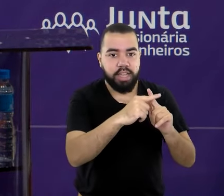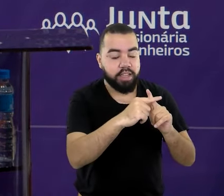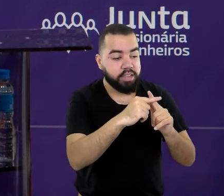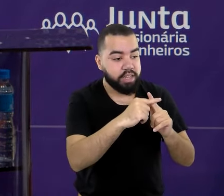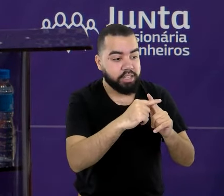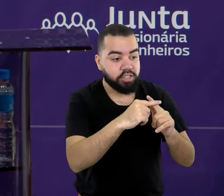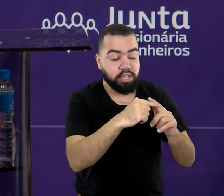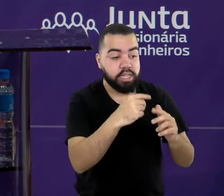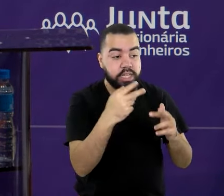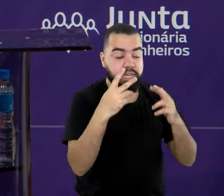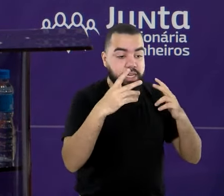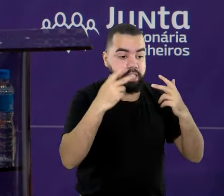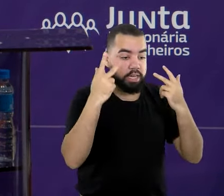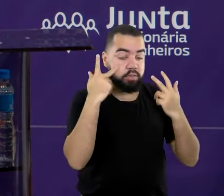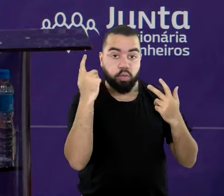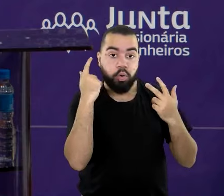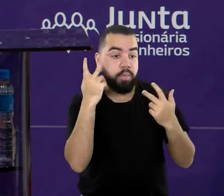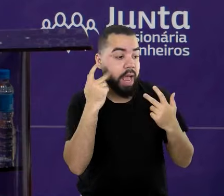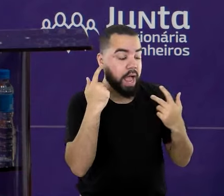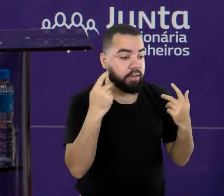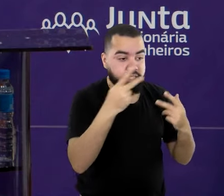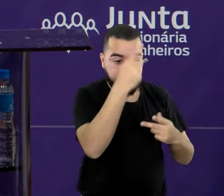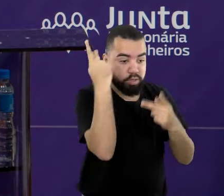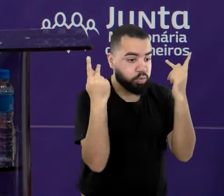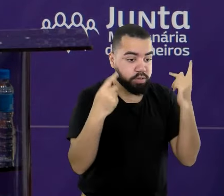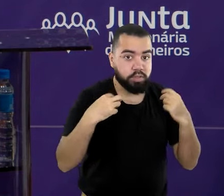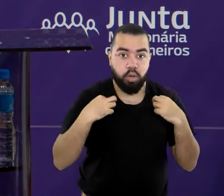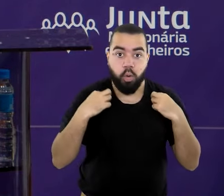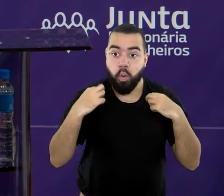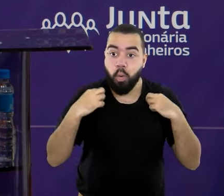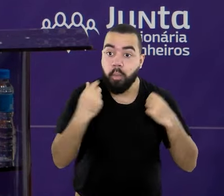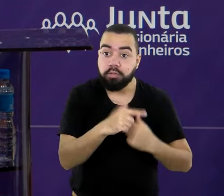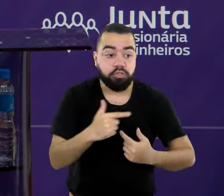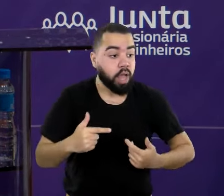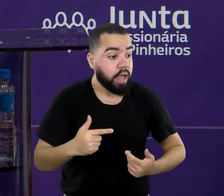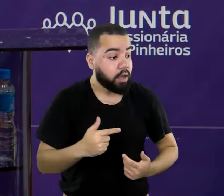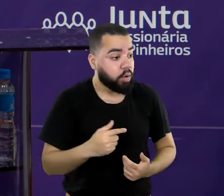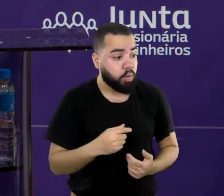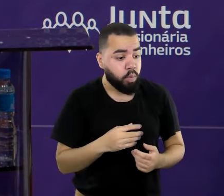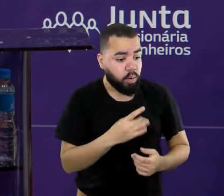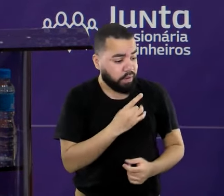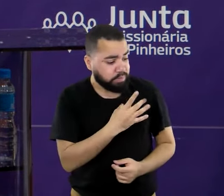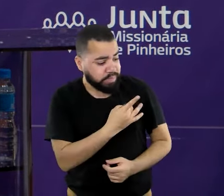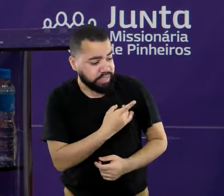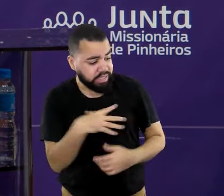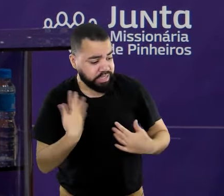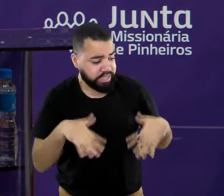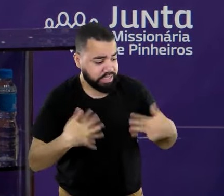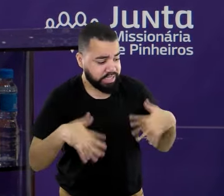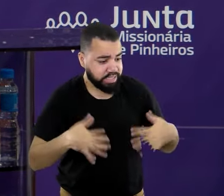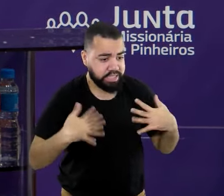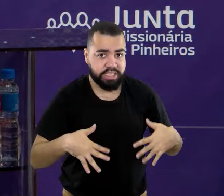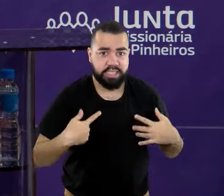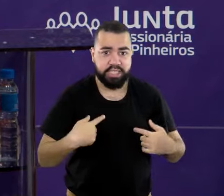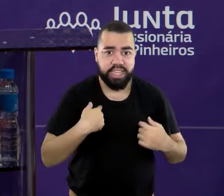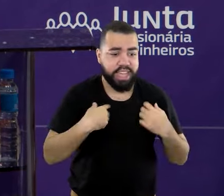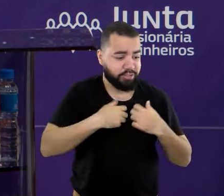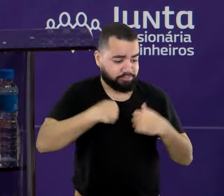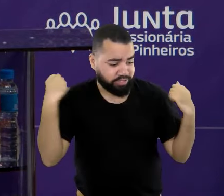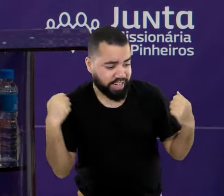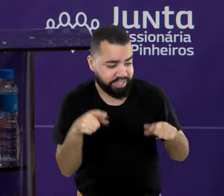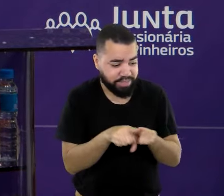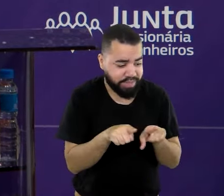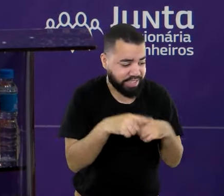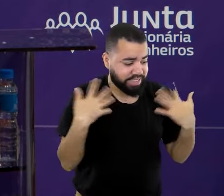pastor ficou preocupado. Os irmãos estão todo tão natural, será que eu também tenho que estar de roupa ou tem que estar como? Ele ficou